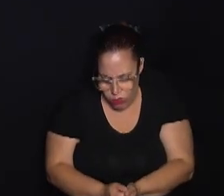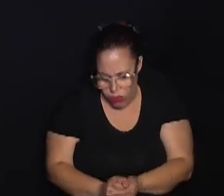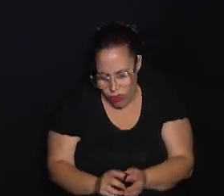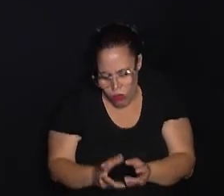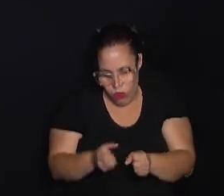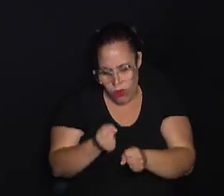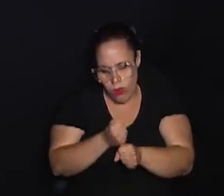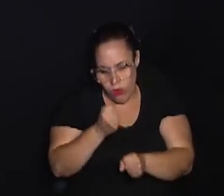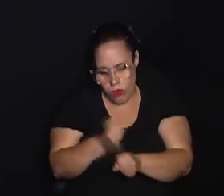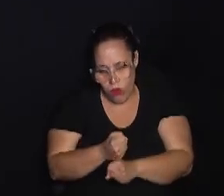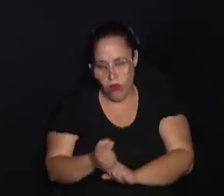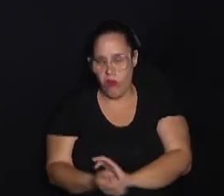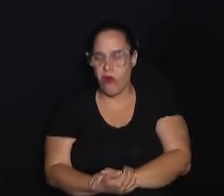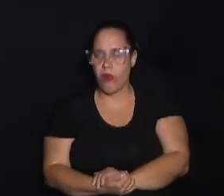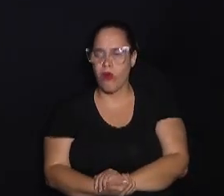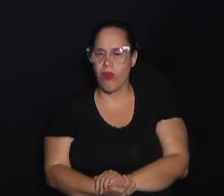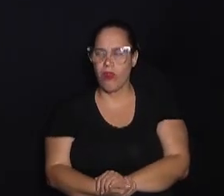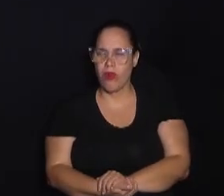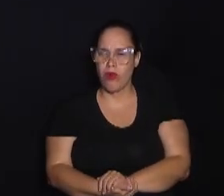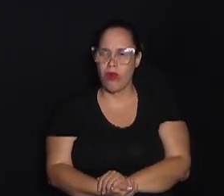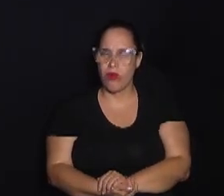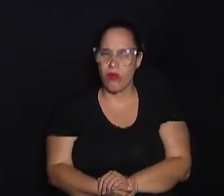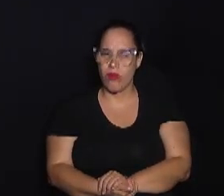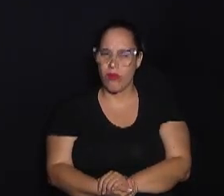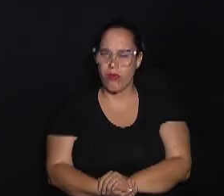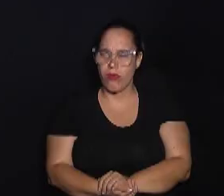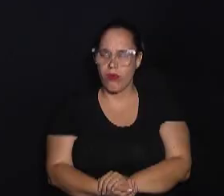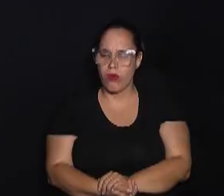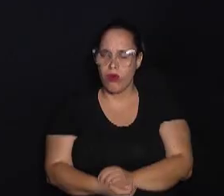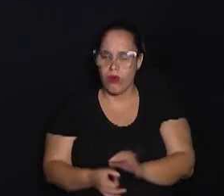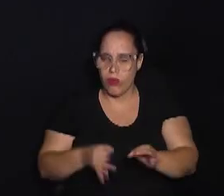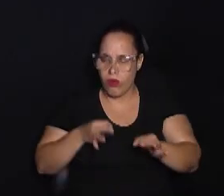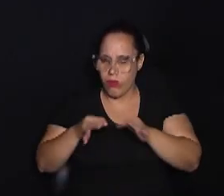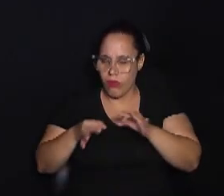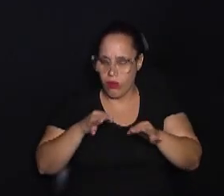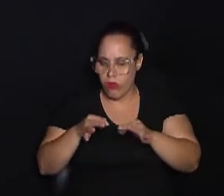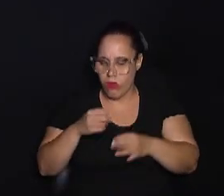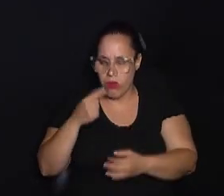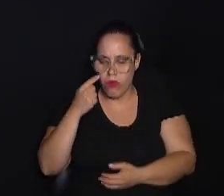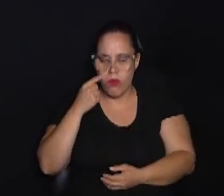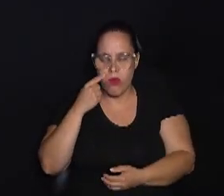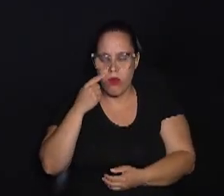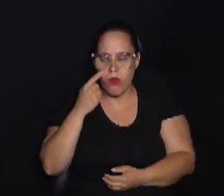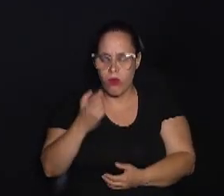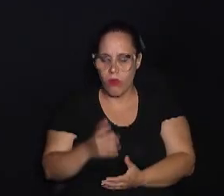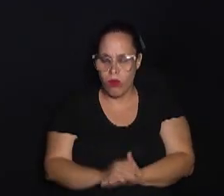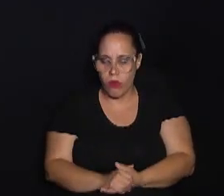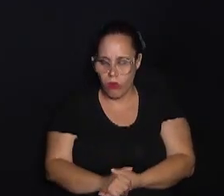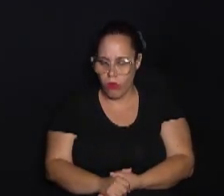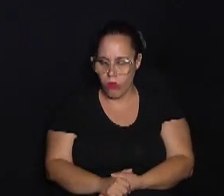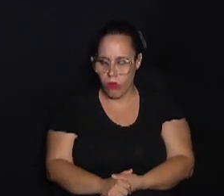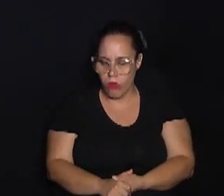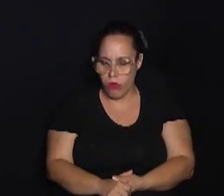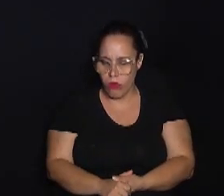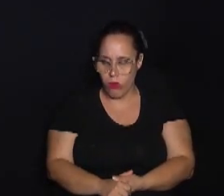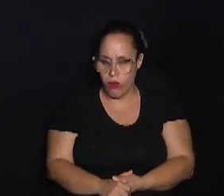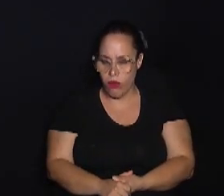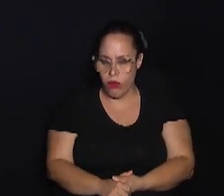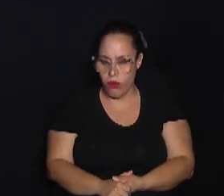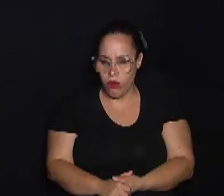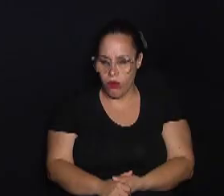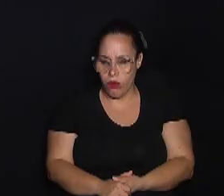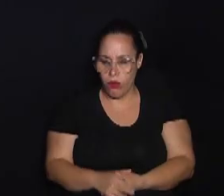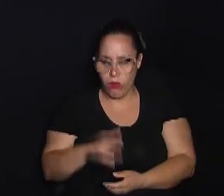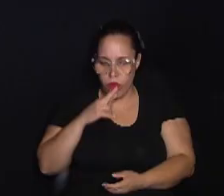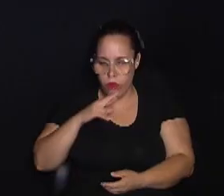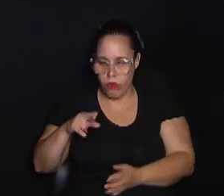de acessibilidade? Existe esse planejamento, esse olhar? Então, esse também foi um requerimento